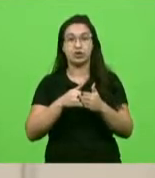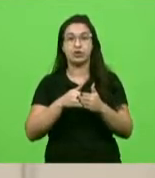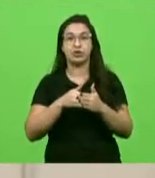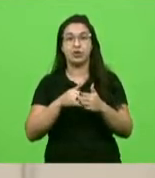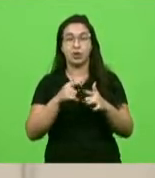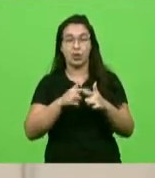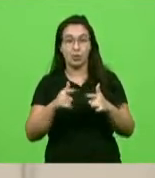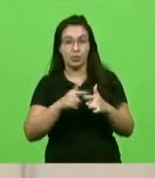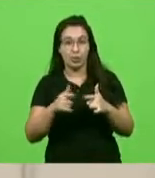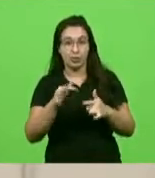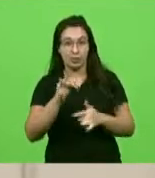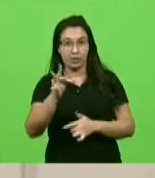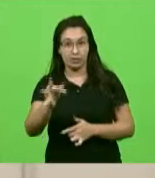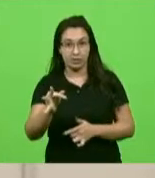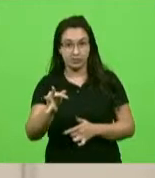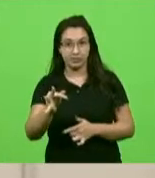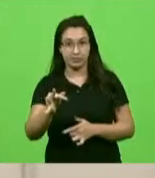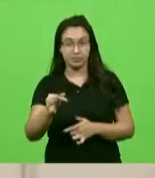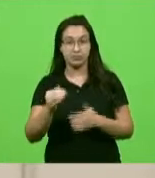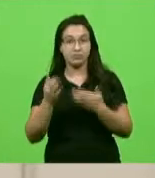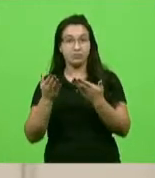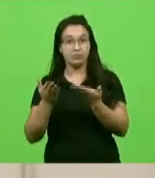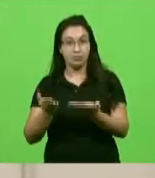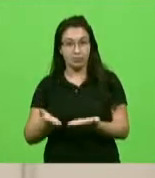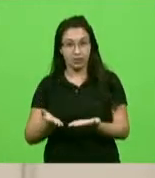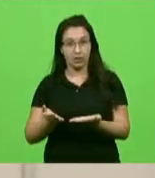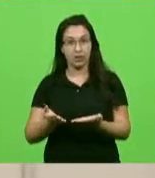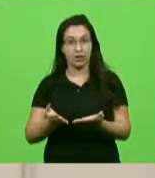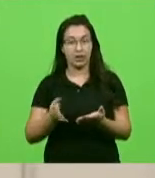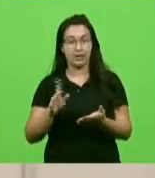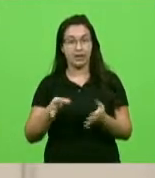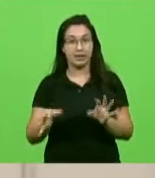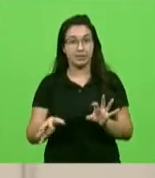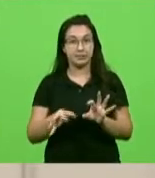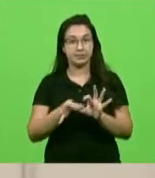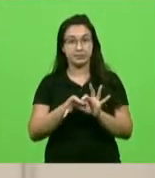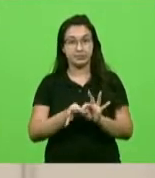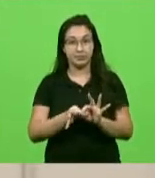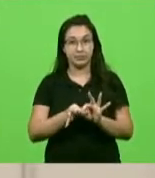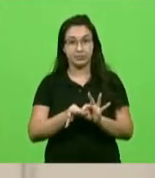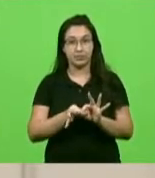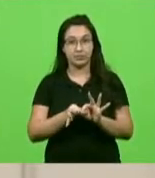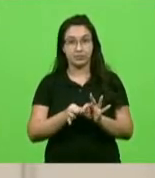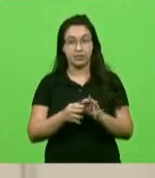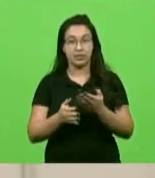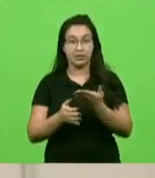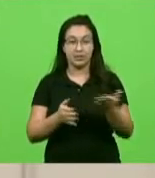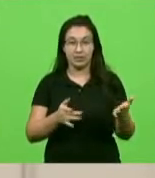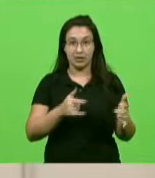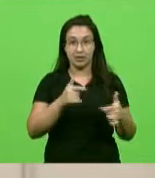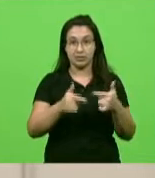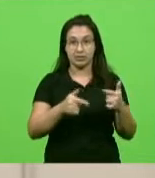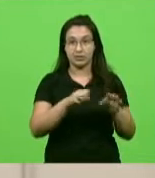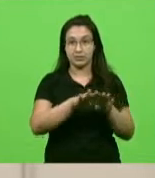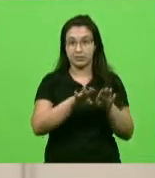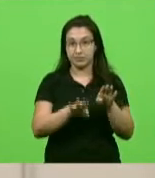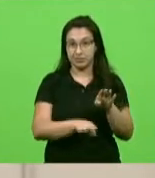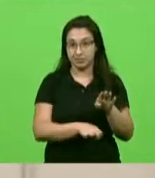fato de que o ato lesivo ao erário vincula-se a seu subordinado imediatamente inferior.